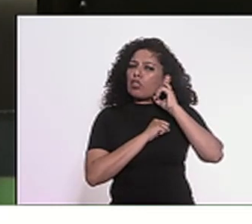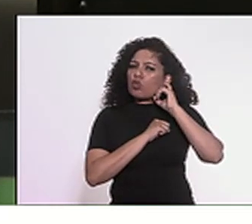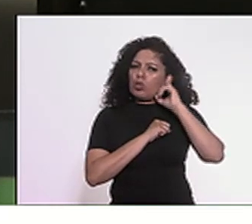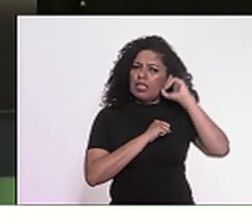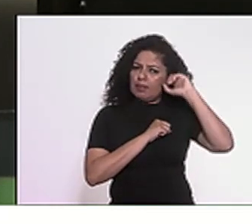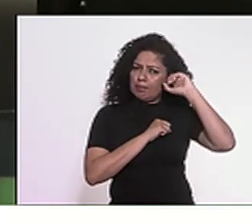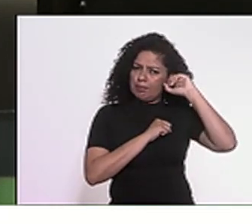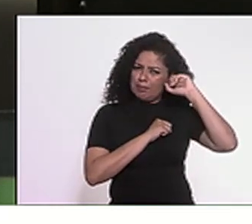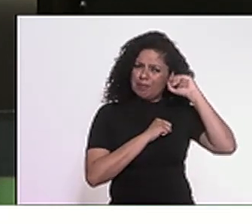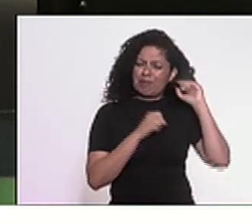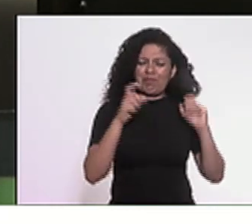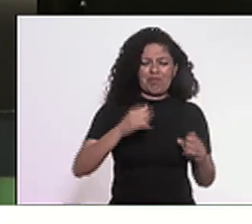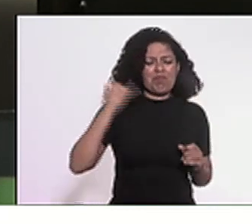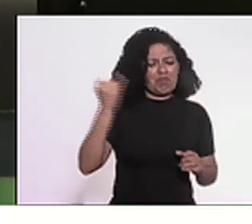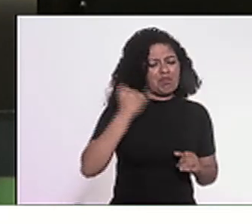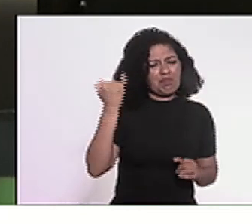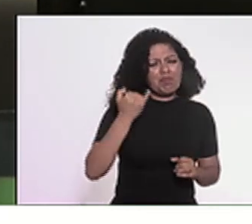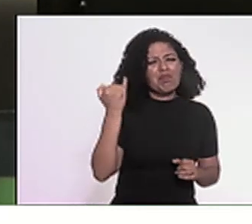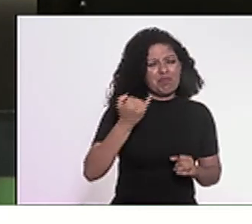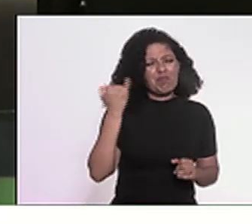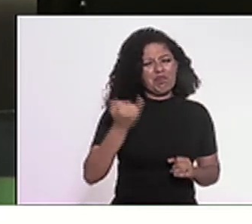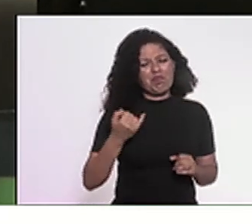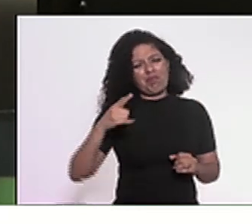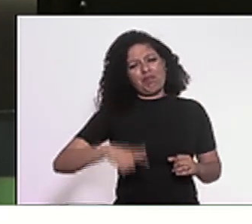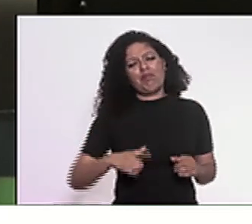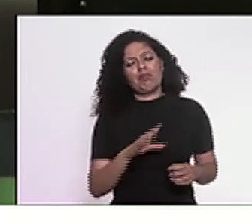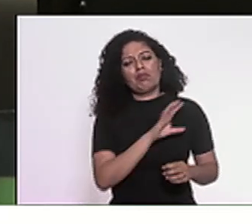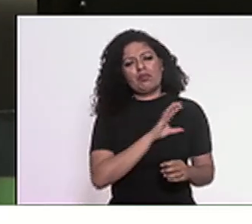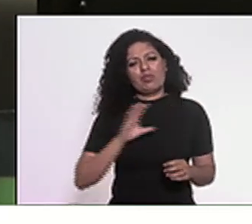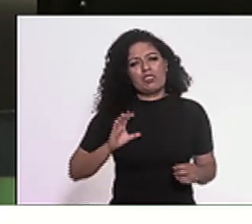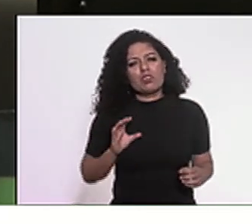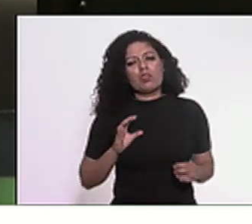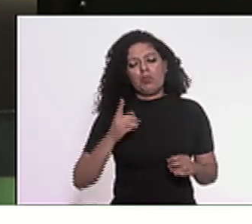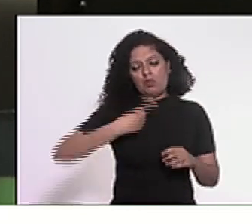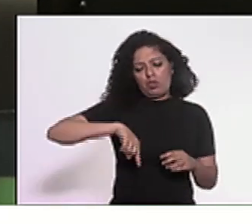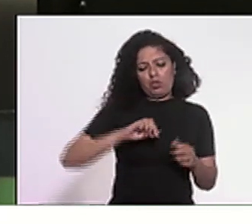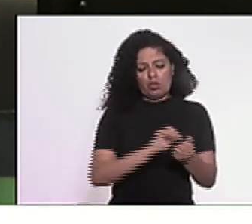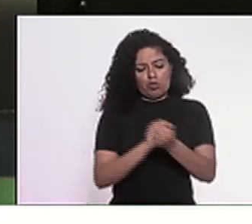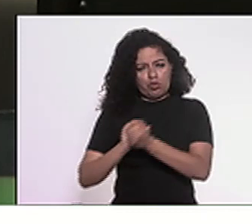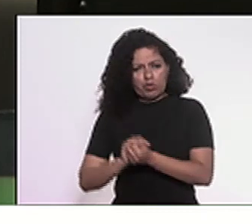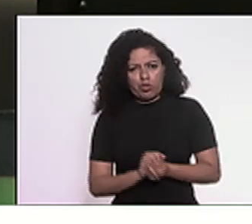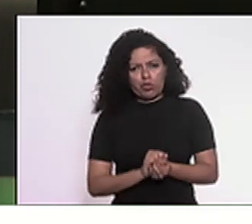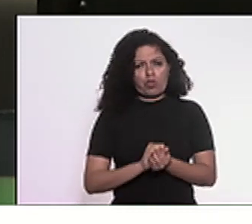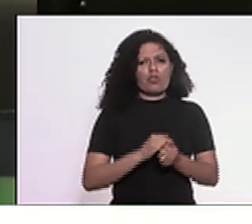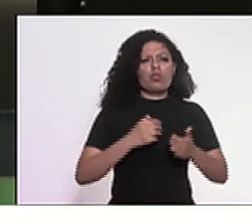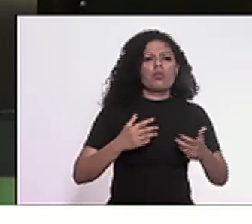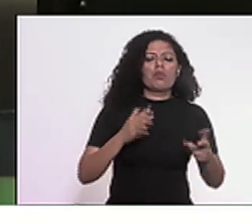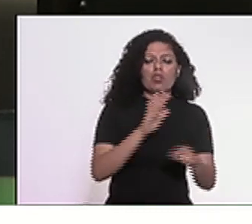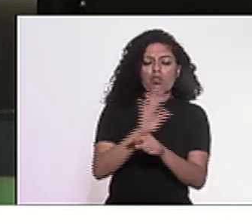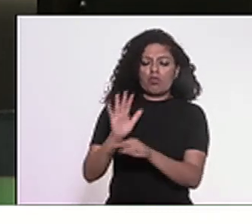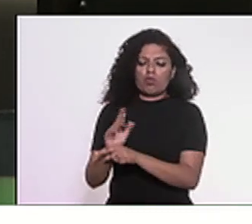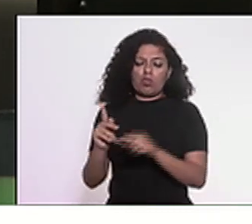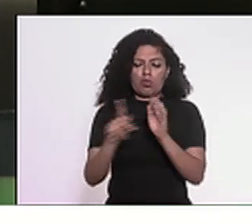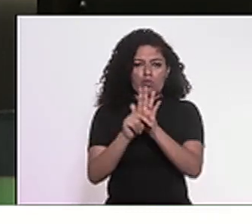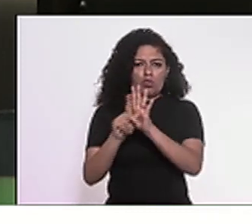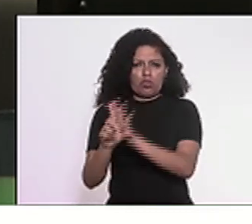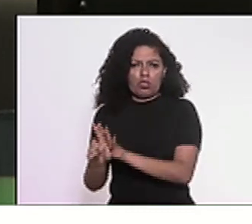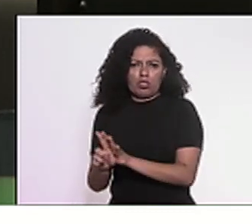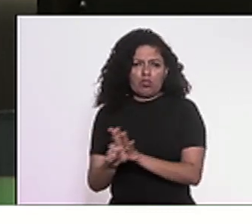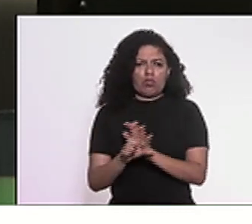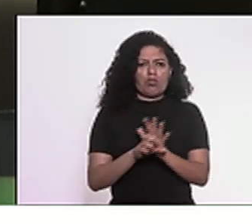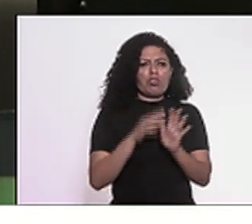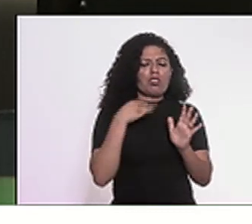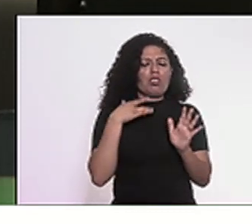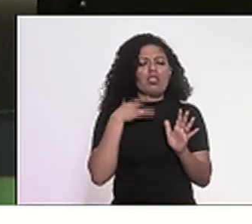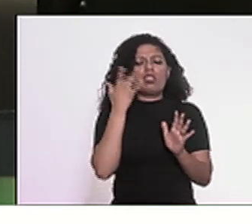totalmente à disposição, tanto pessoalmente quanto em relação à comissão, para o que a gente puder fazer para enriquecer esse projeto, que eu já